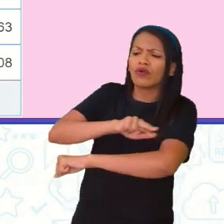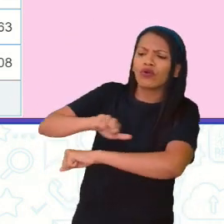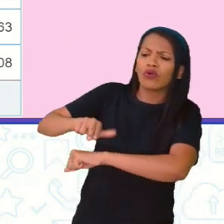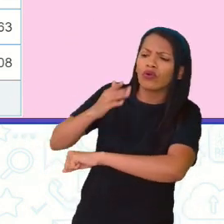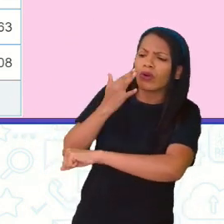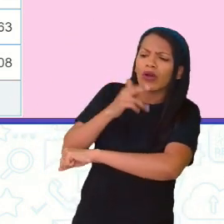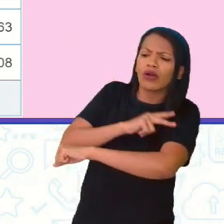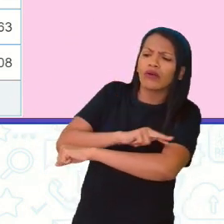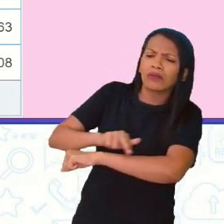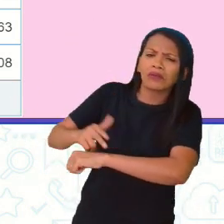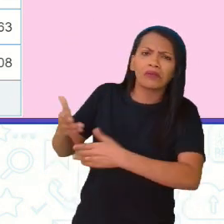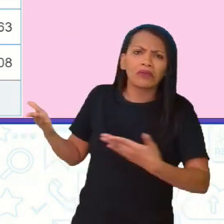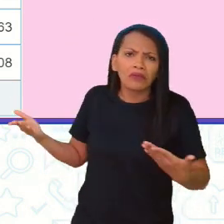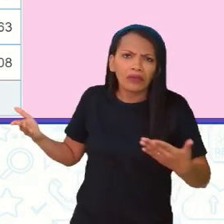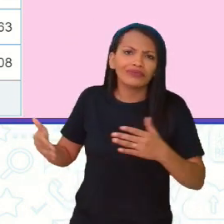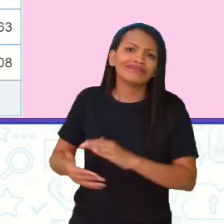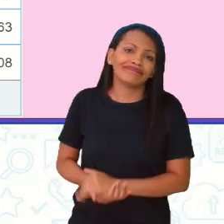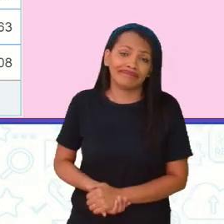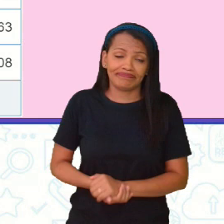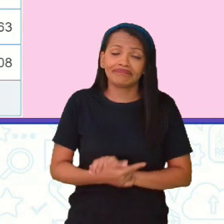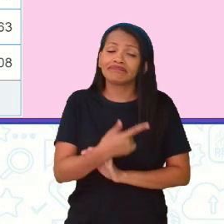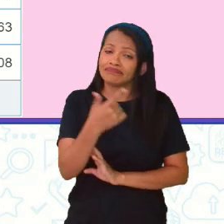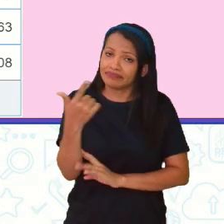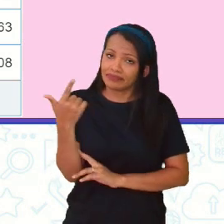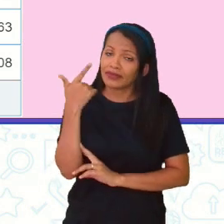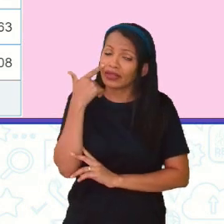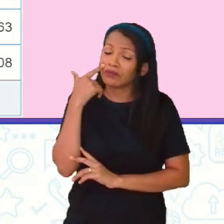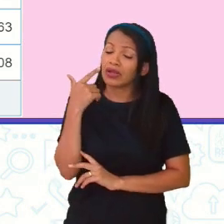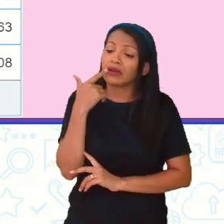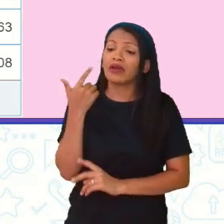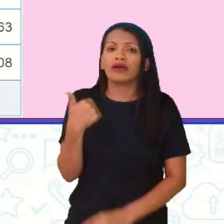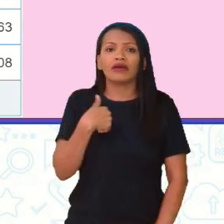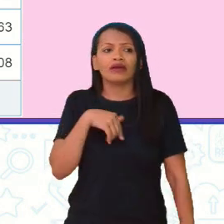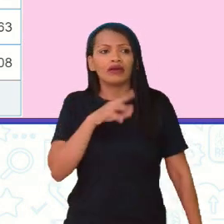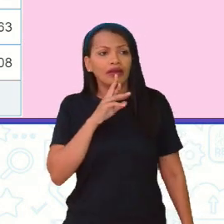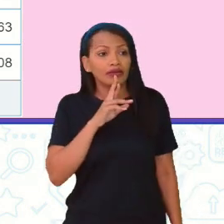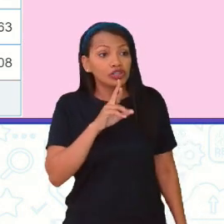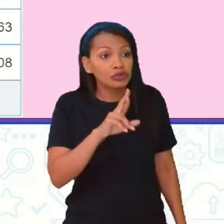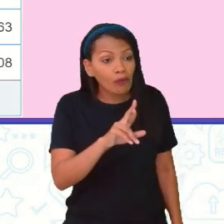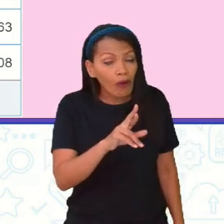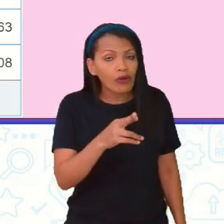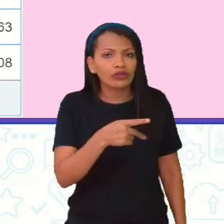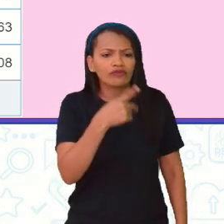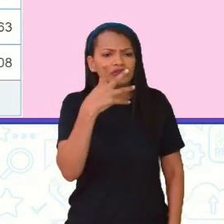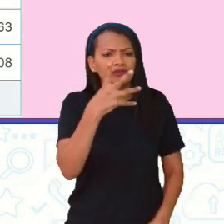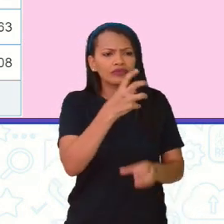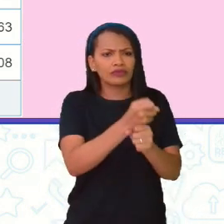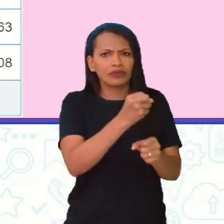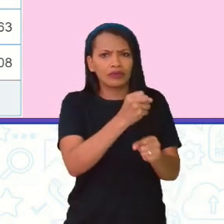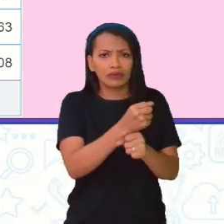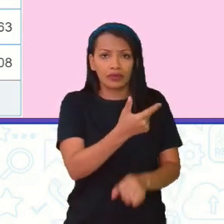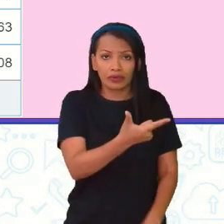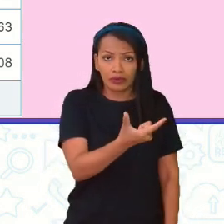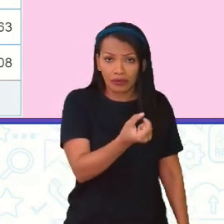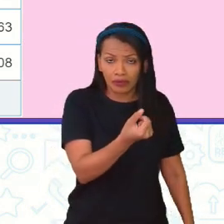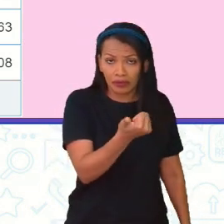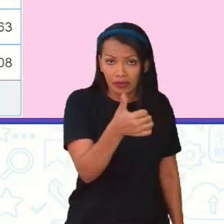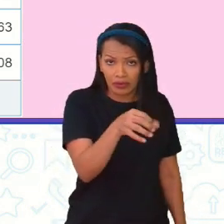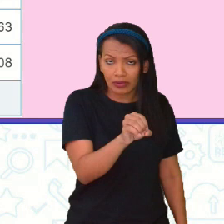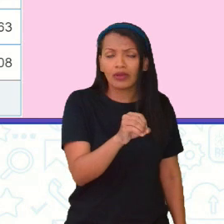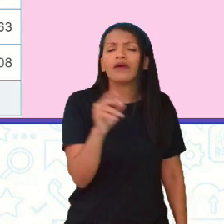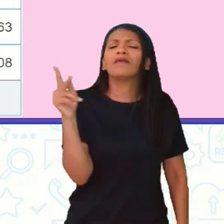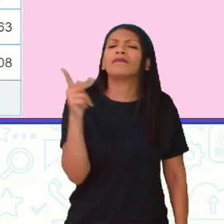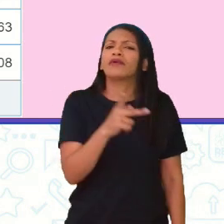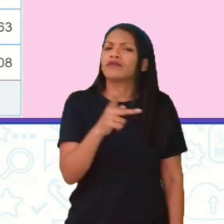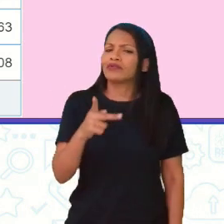assim mesmo, certo? Então, a partir das respostas, eles vão contando. Veja que saía de 2010, como o professor